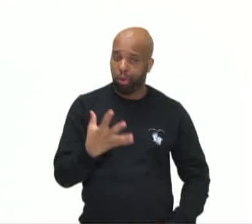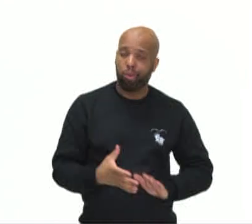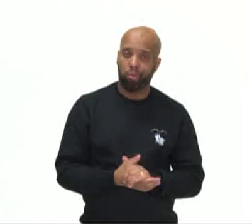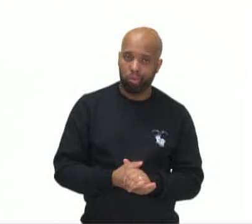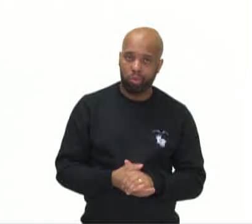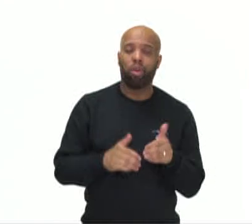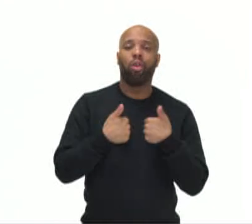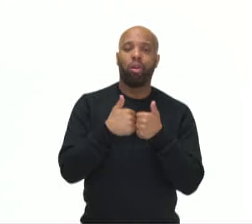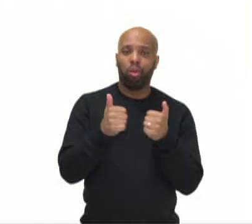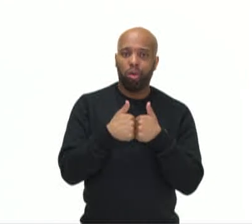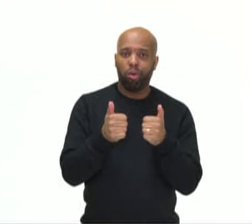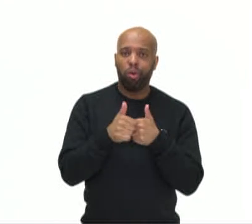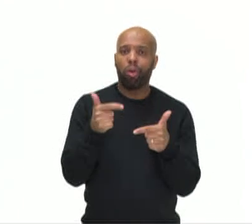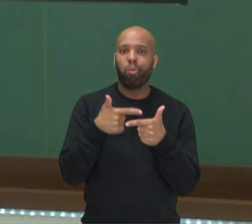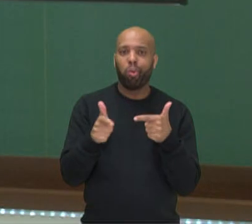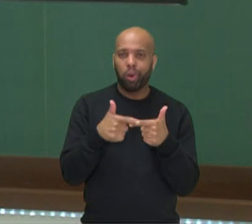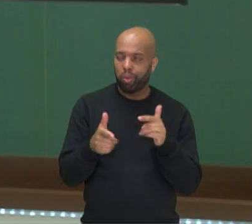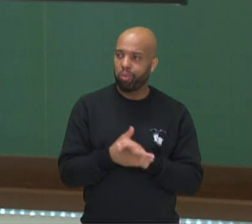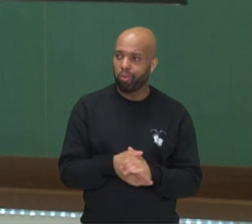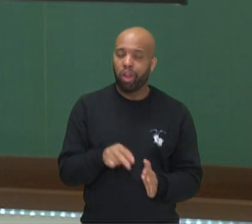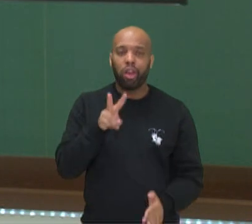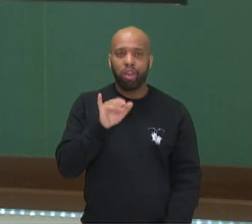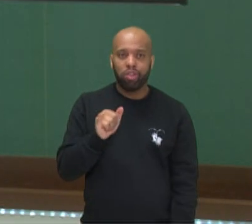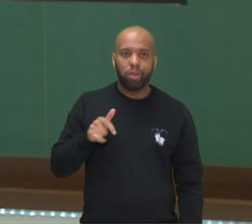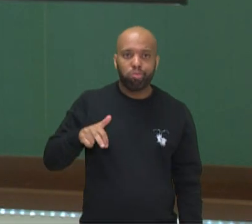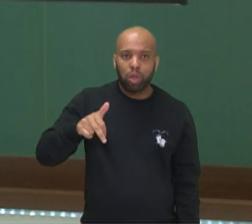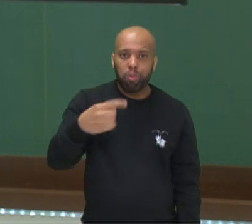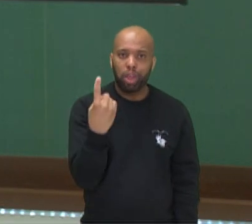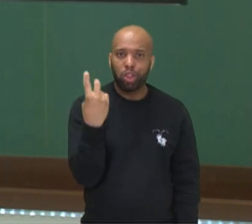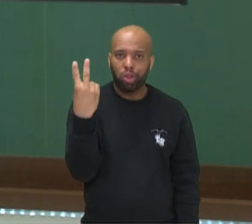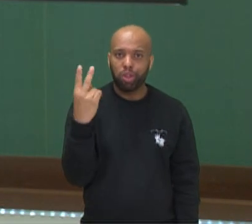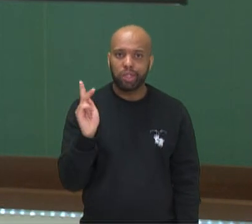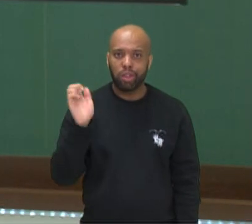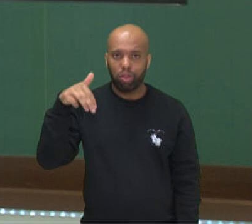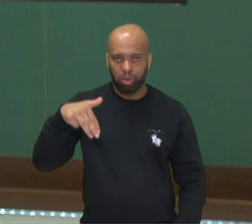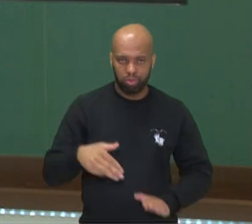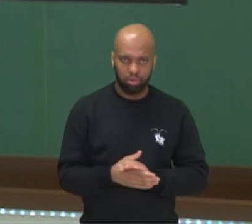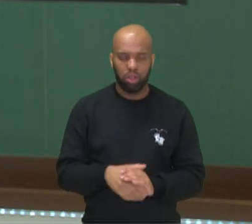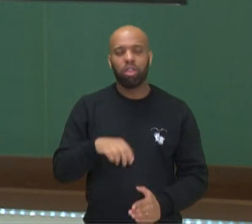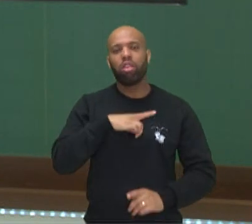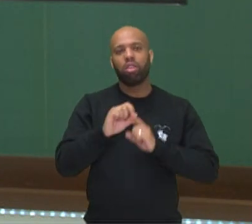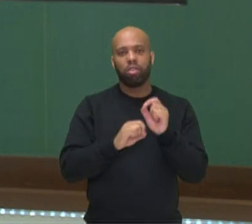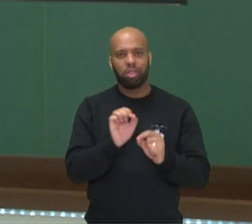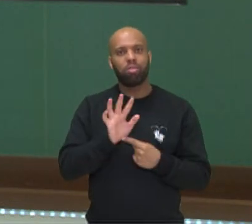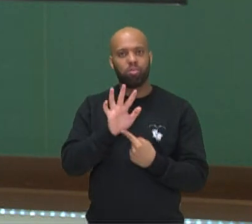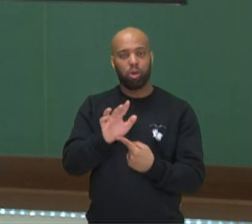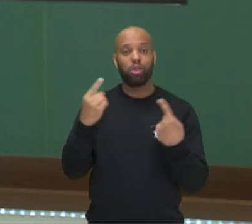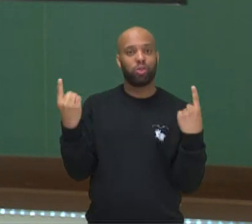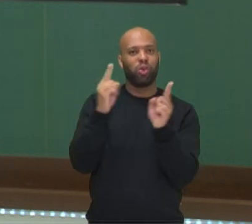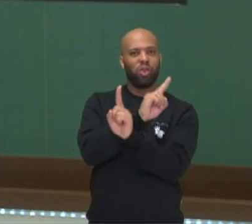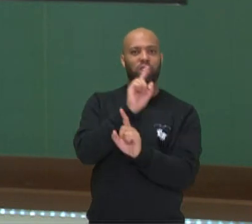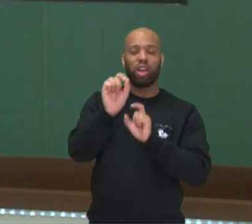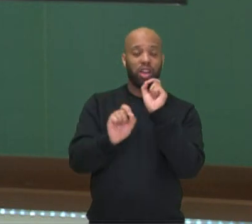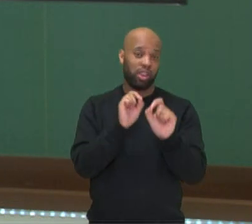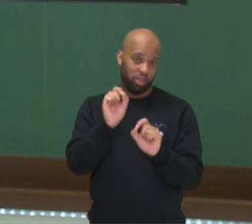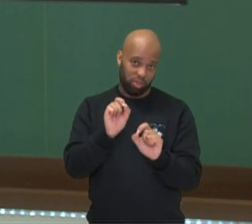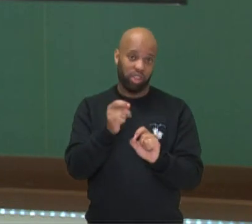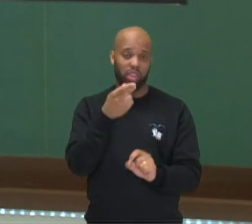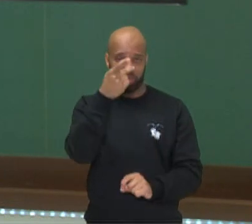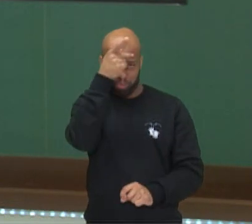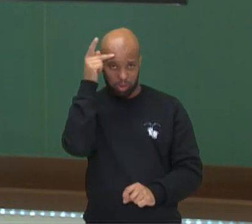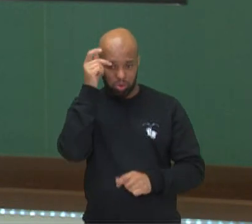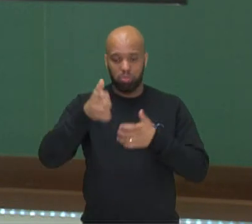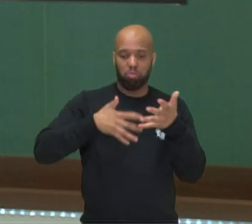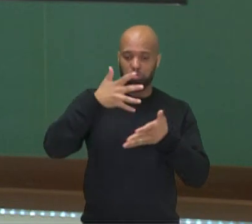e teremos que caminhar por 12 quilômetros. Né? Aí você tem uma situação que ilustra o contrário do que a pessoa